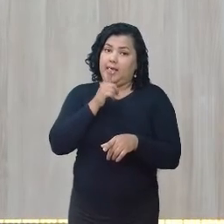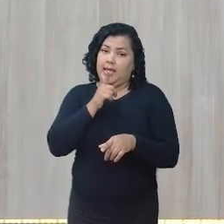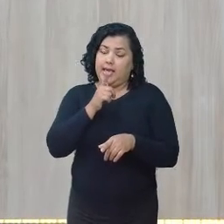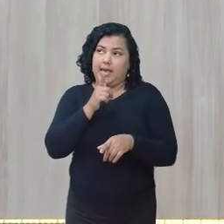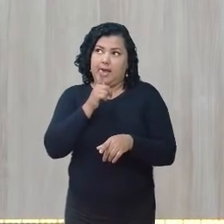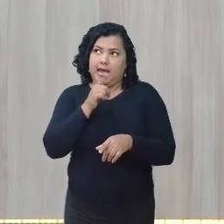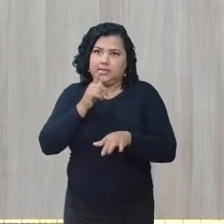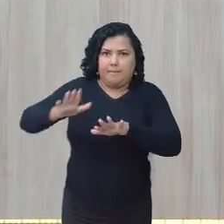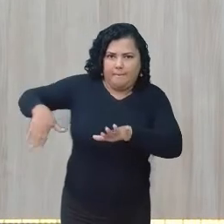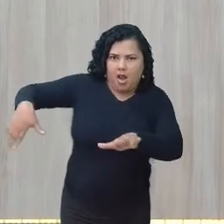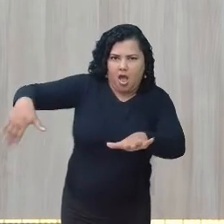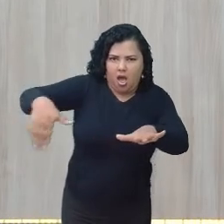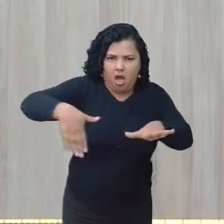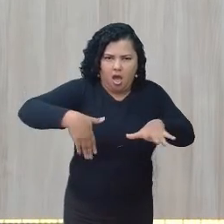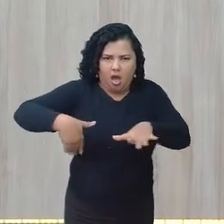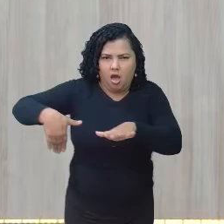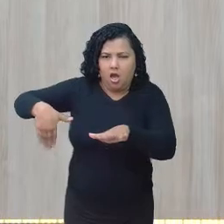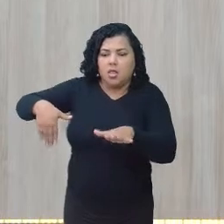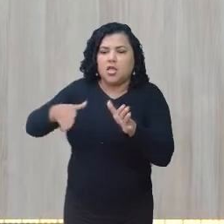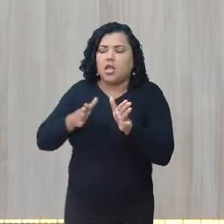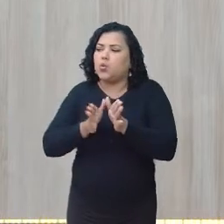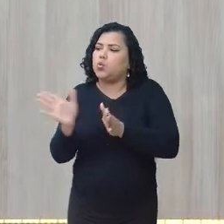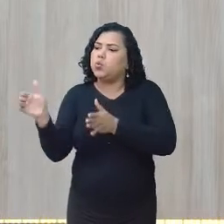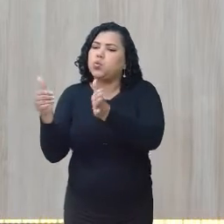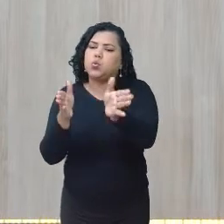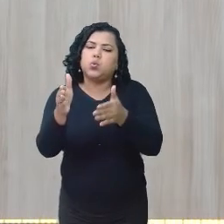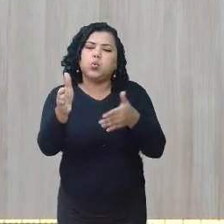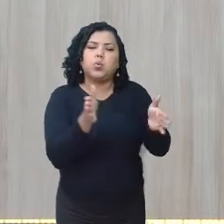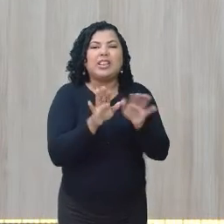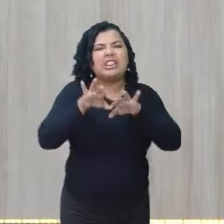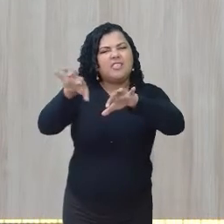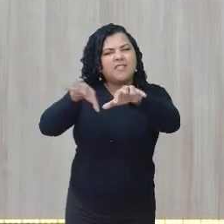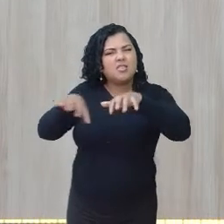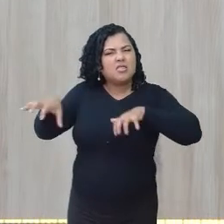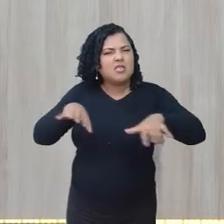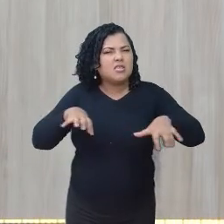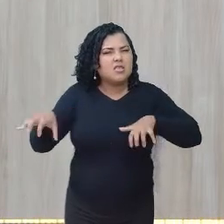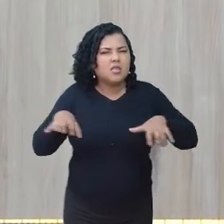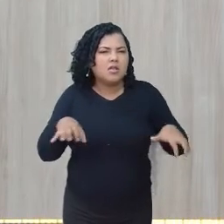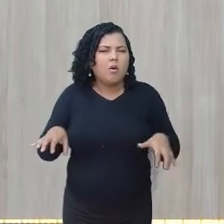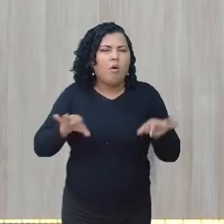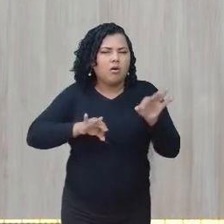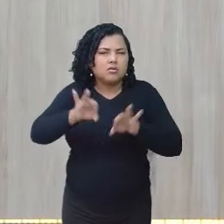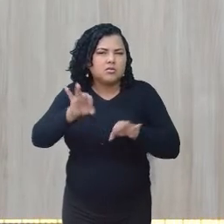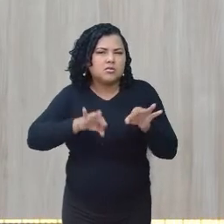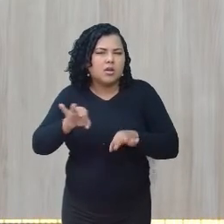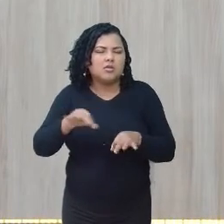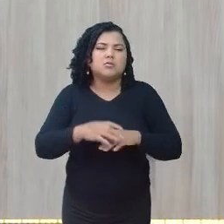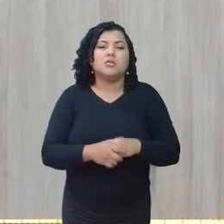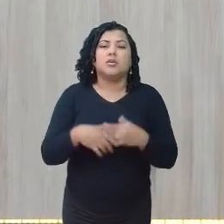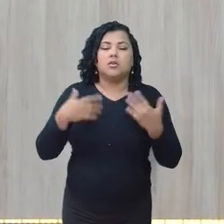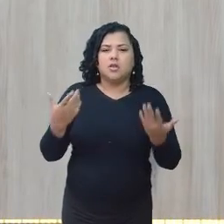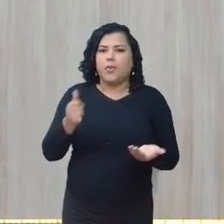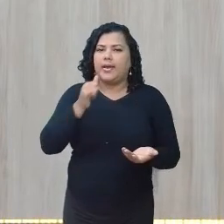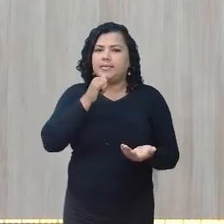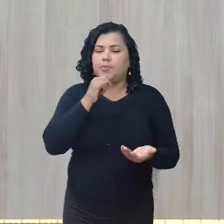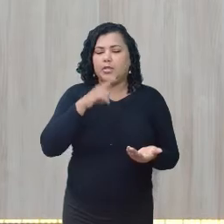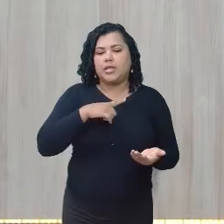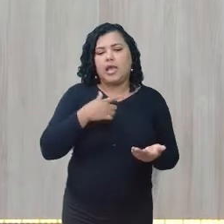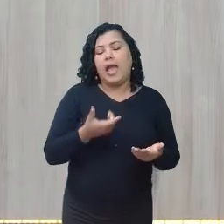bem recortado, então ele tem, né, ao longo da orla, né, marítima, né,